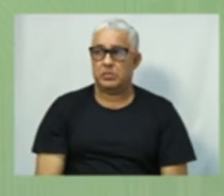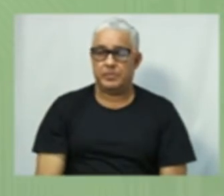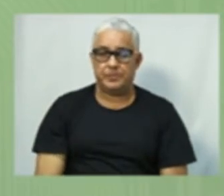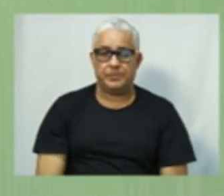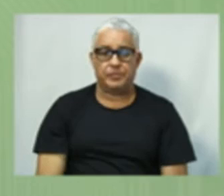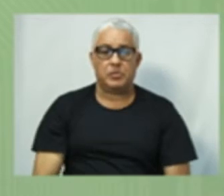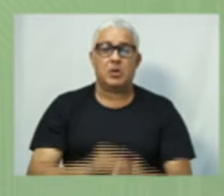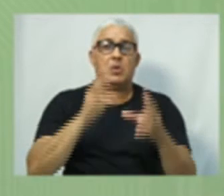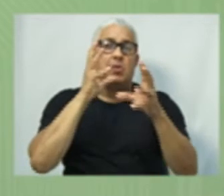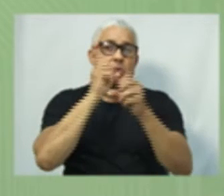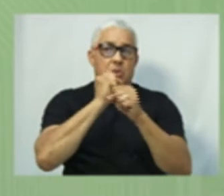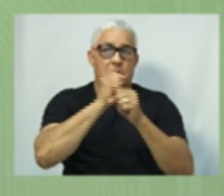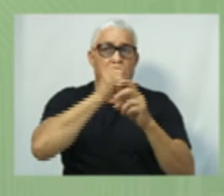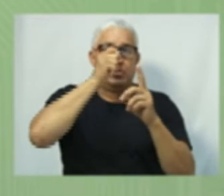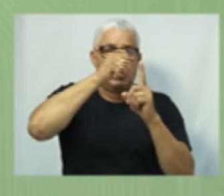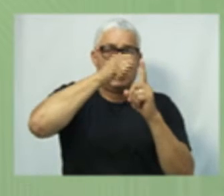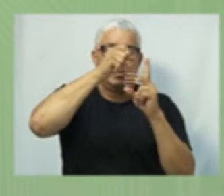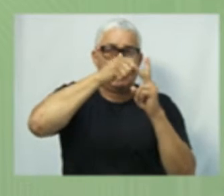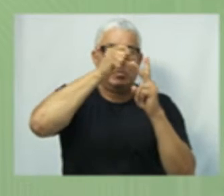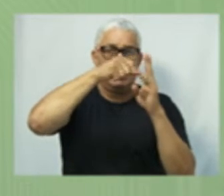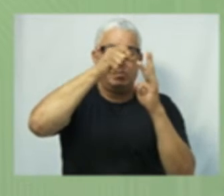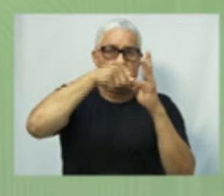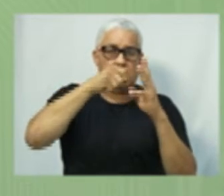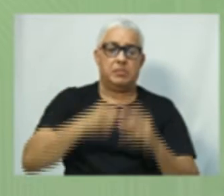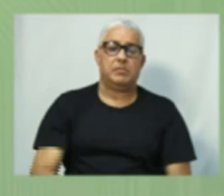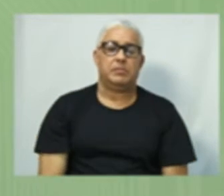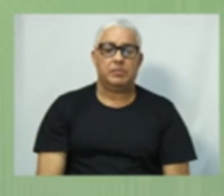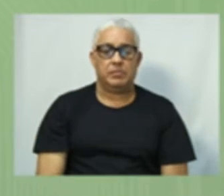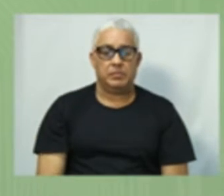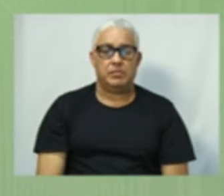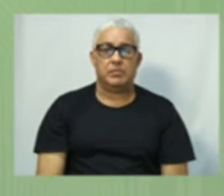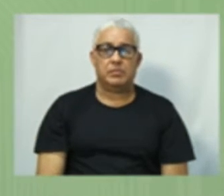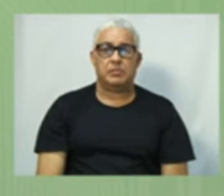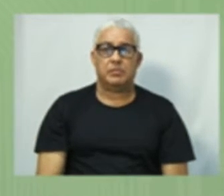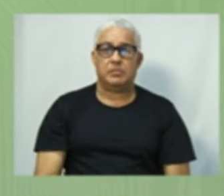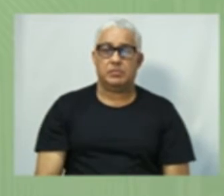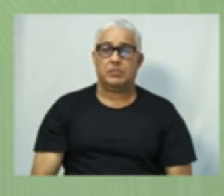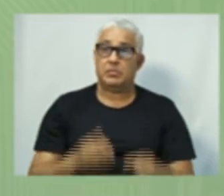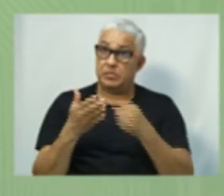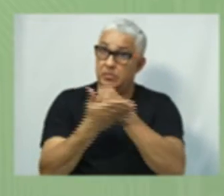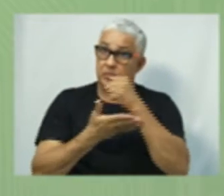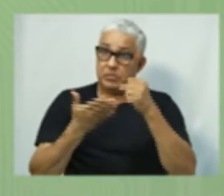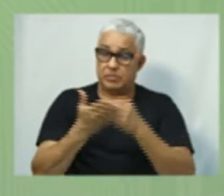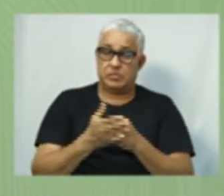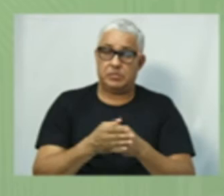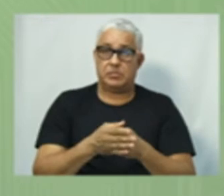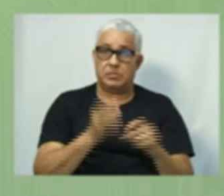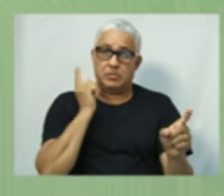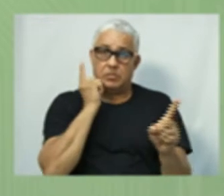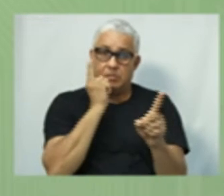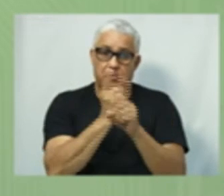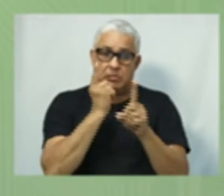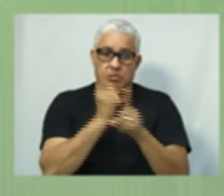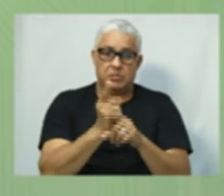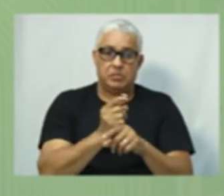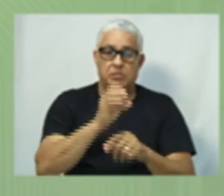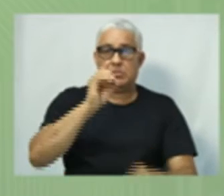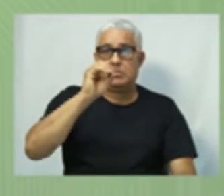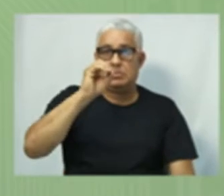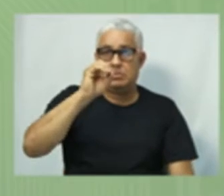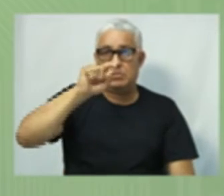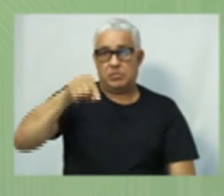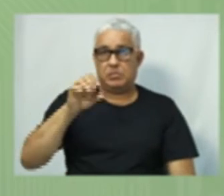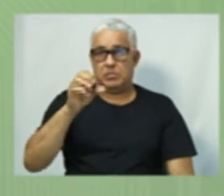a soma dos meses. Beleza? Como valores básicos, nós identificamos a alíquota do PIS como